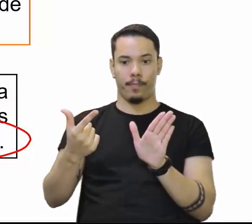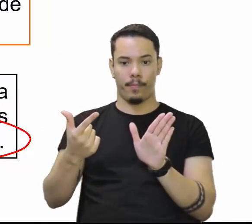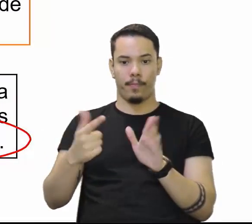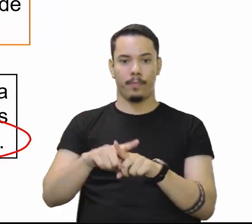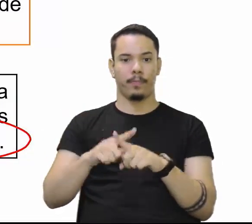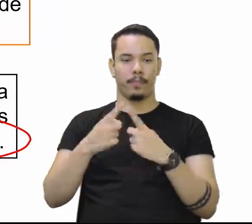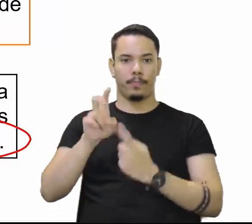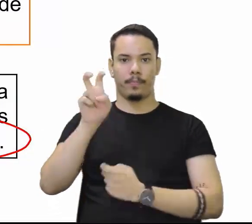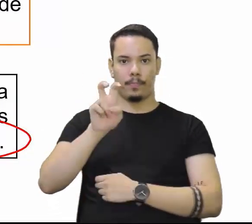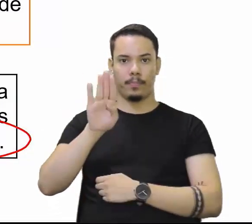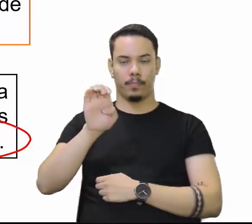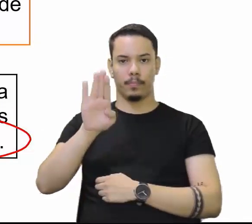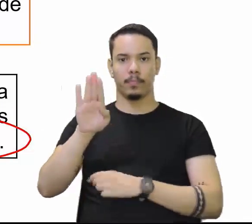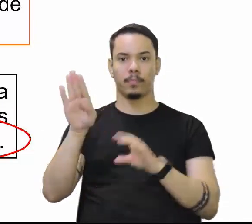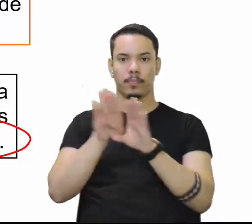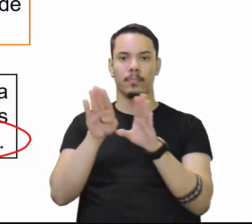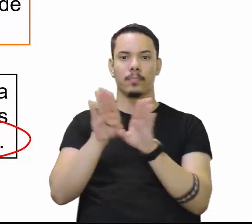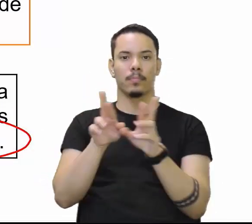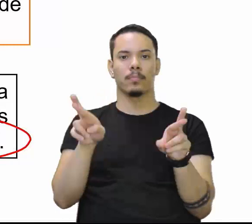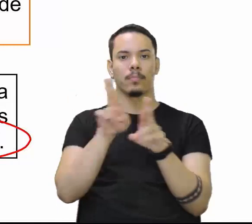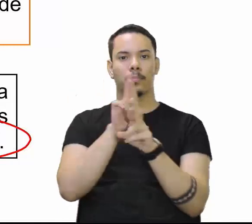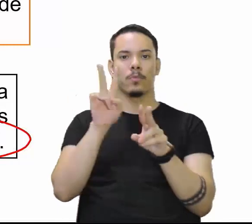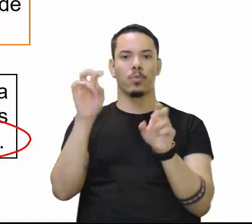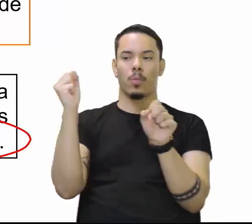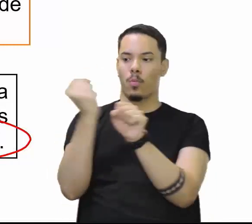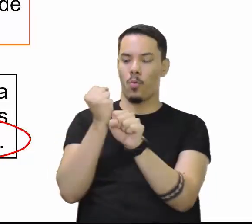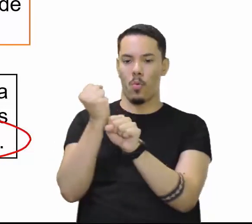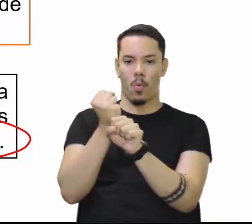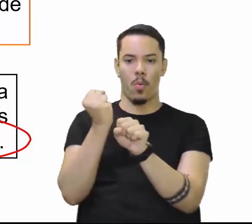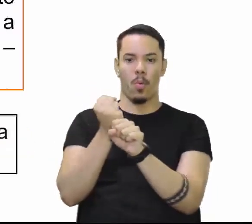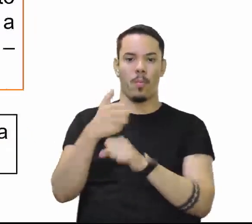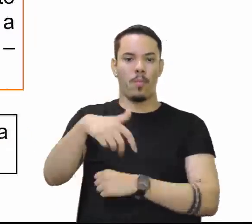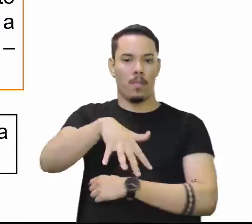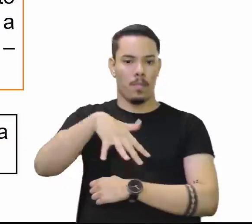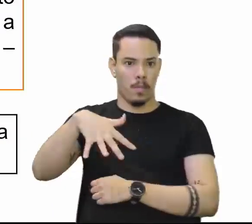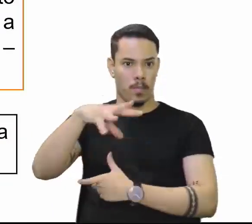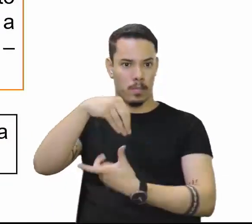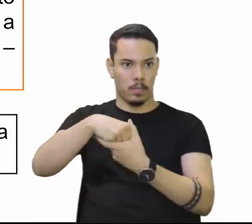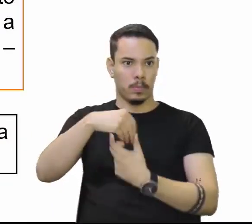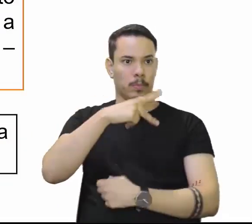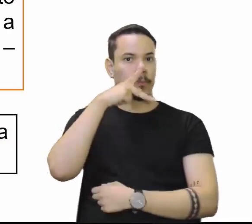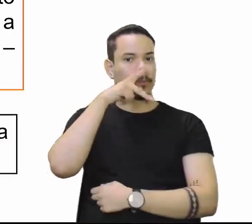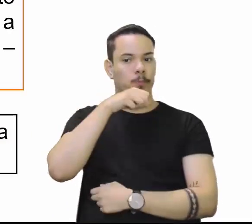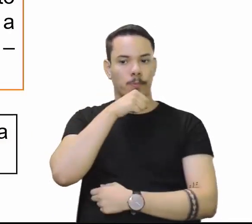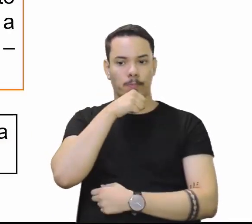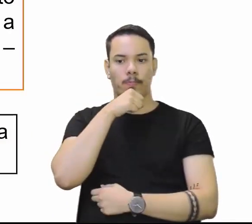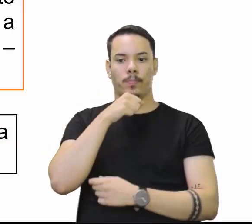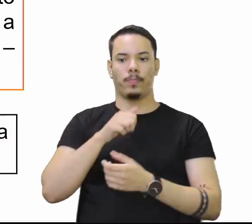Mas o Quinto Beck ele também vai estar relacionado às obras na via pública em Porto Velho.